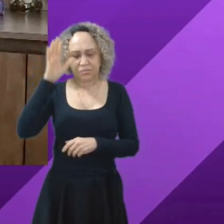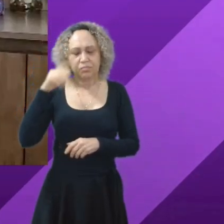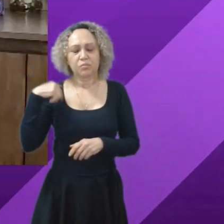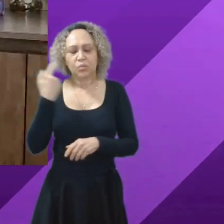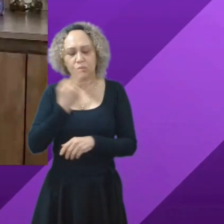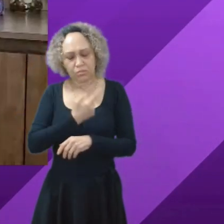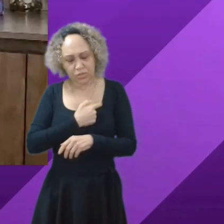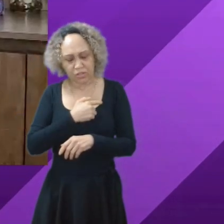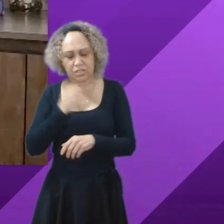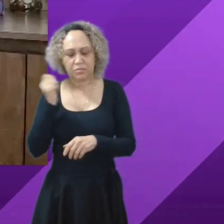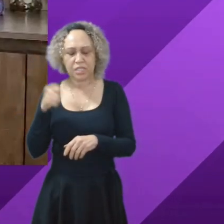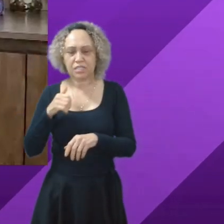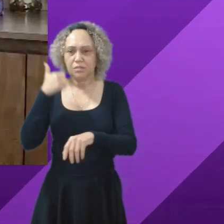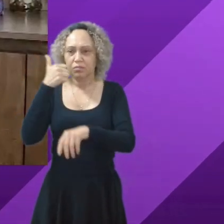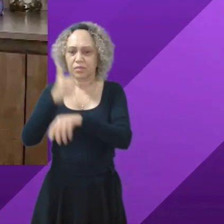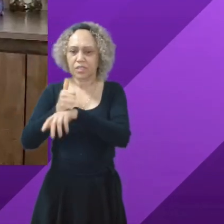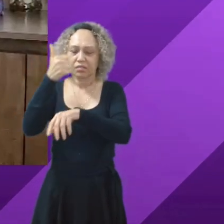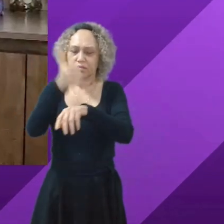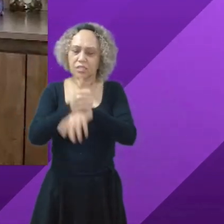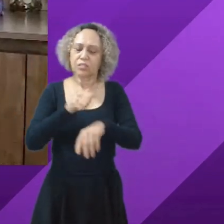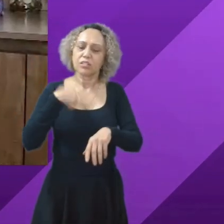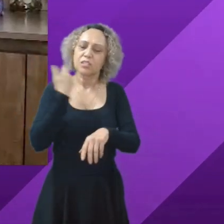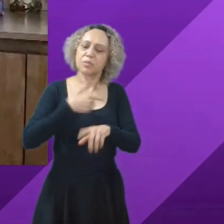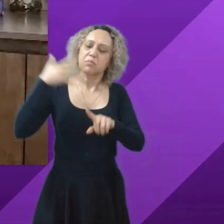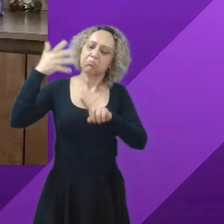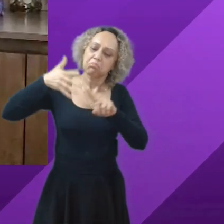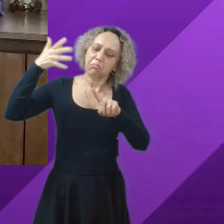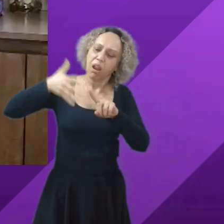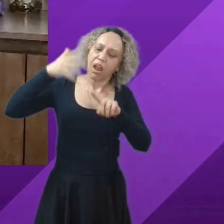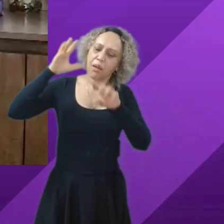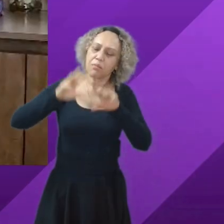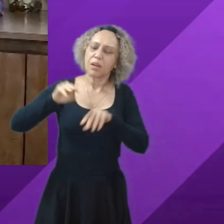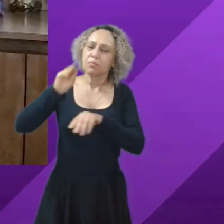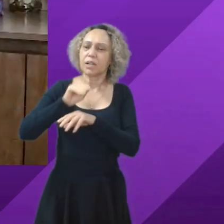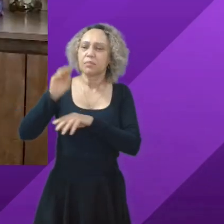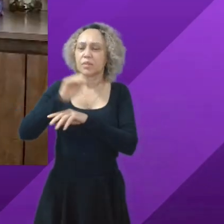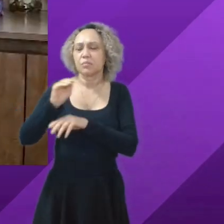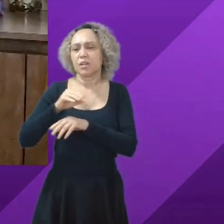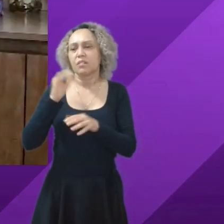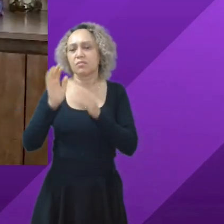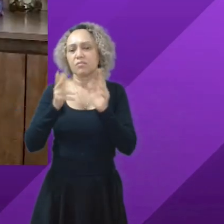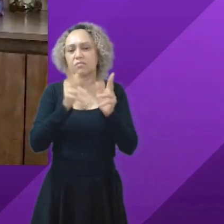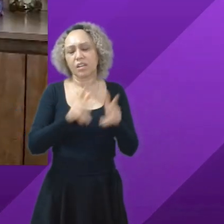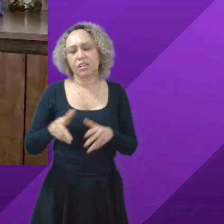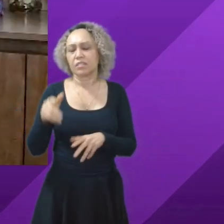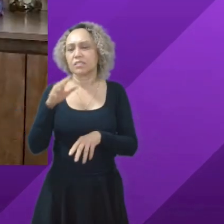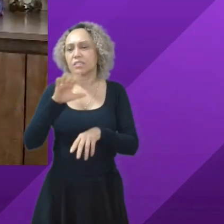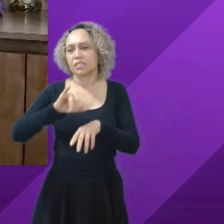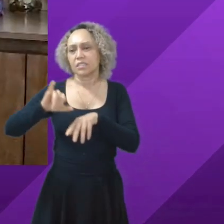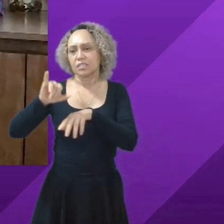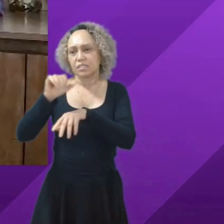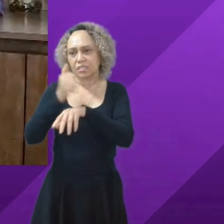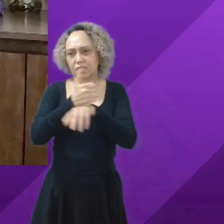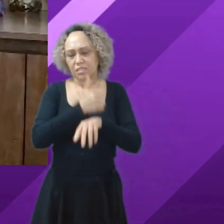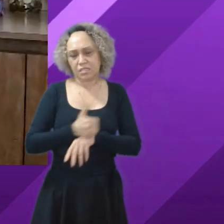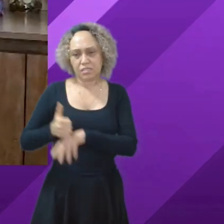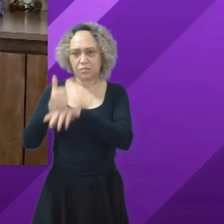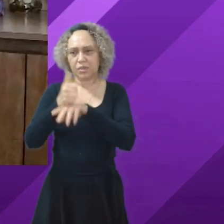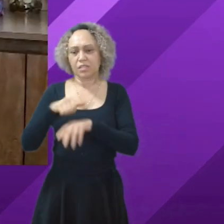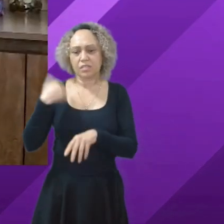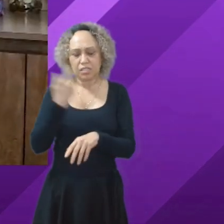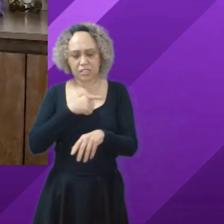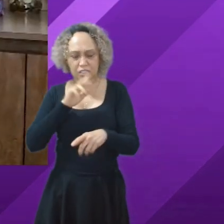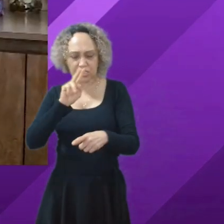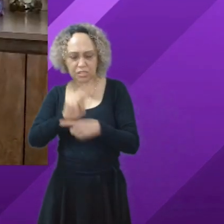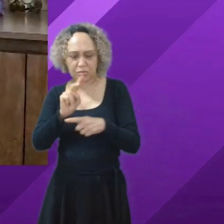gente precisa falar nesses espaços, mas a gente também precisa estar protegida, e a gente só se protege juntas